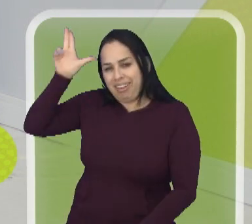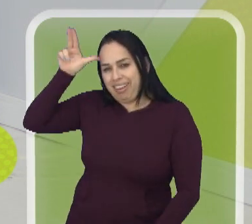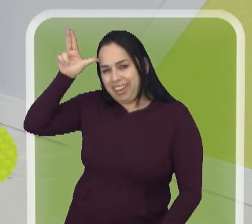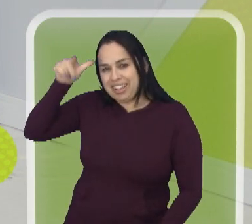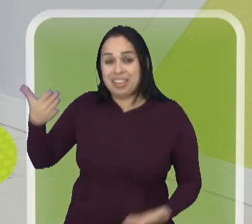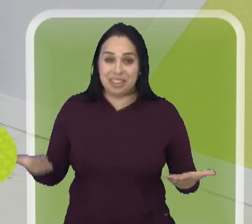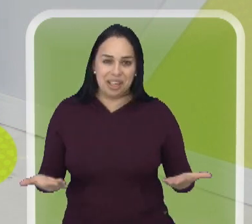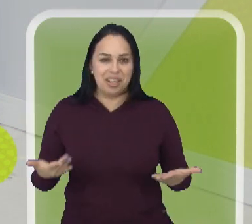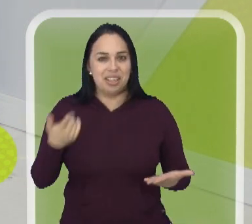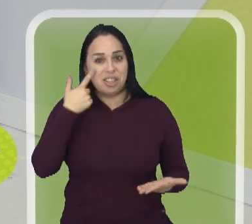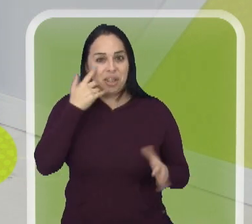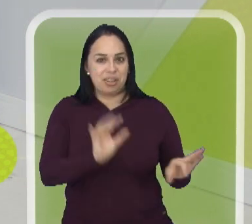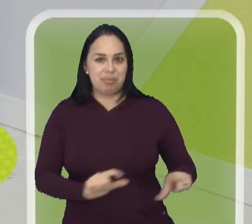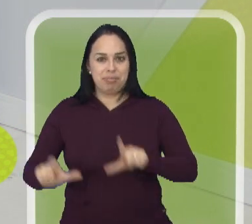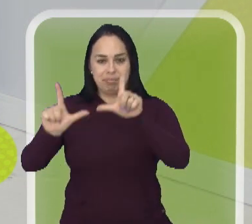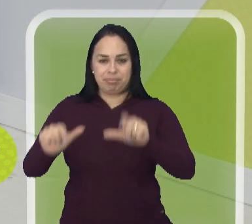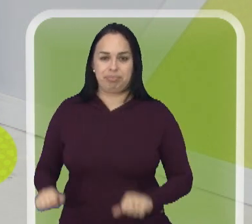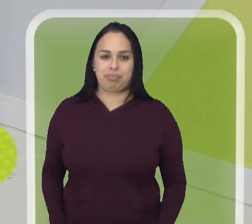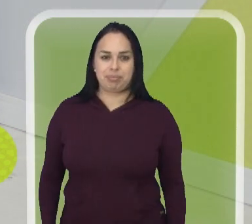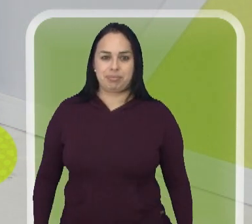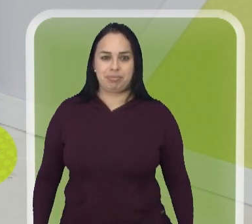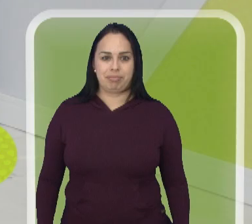Gerais. Solta, Matheus!